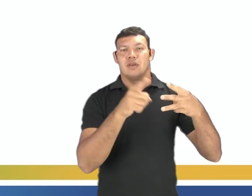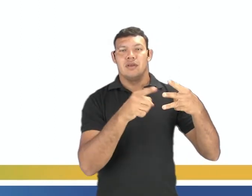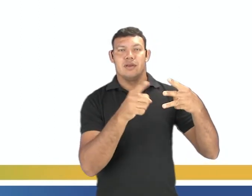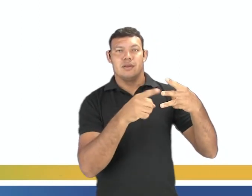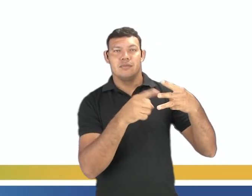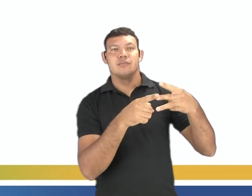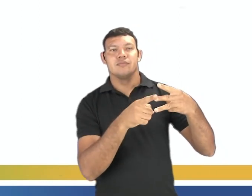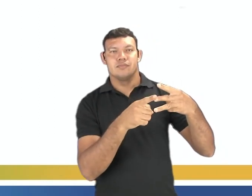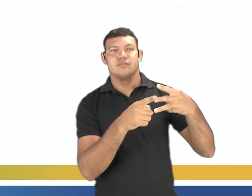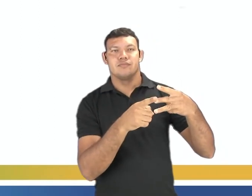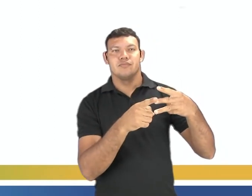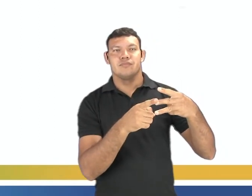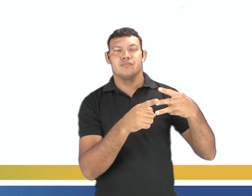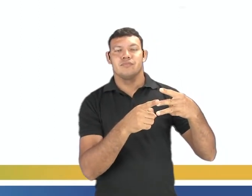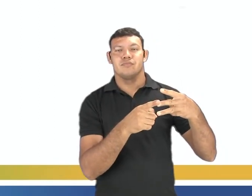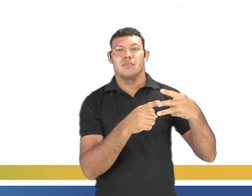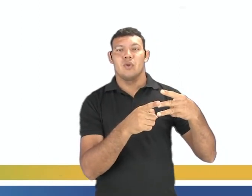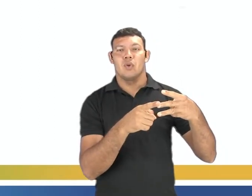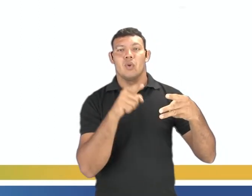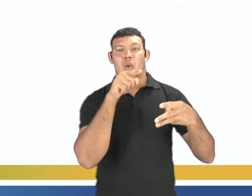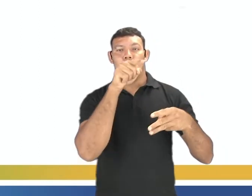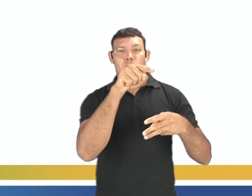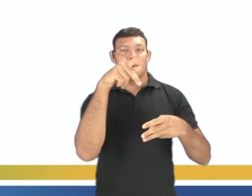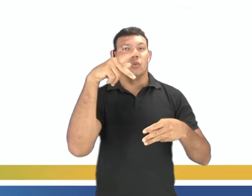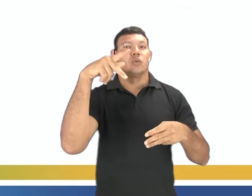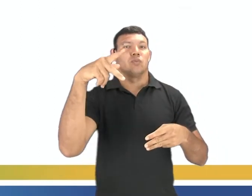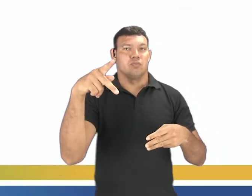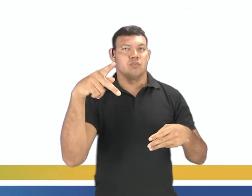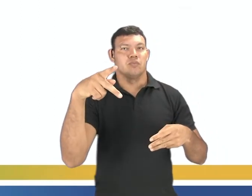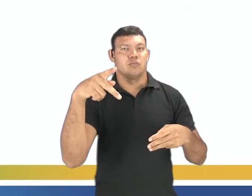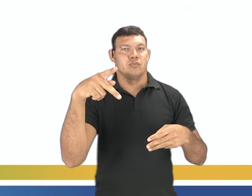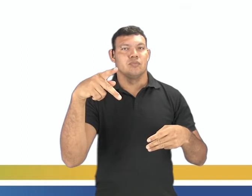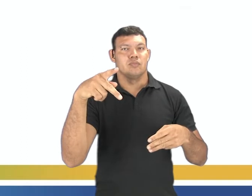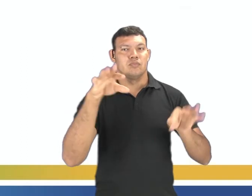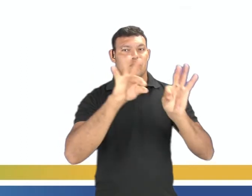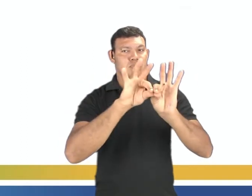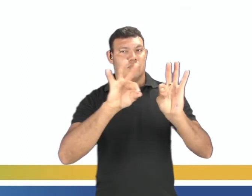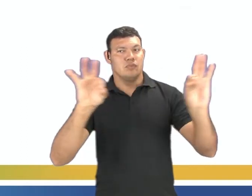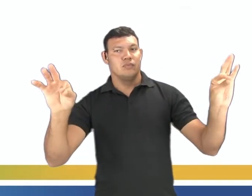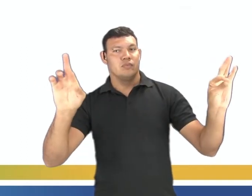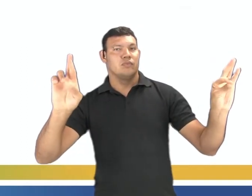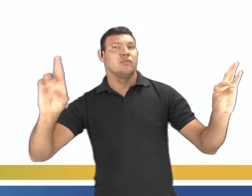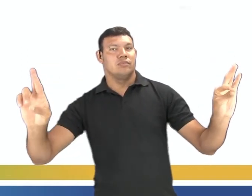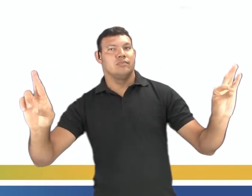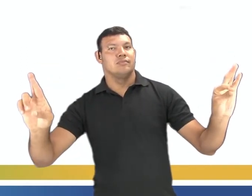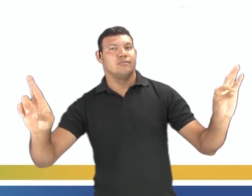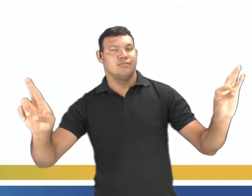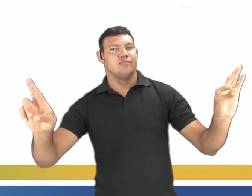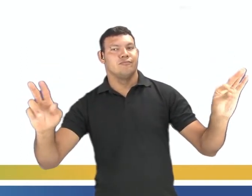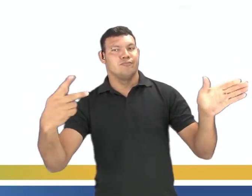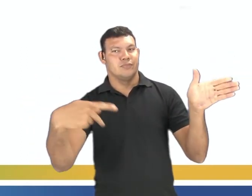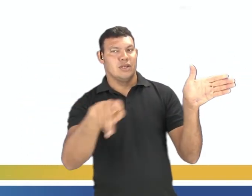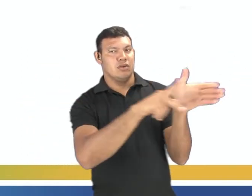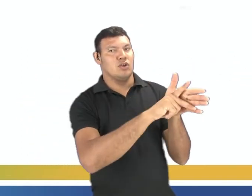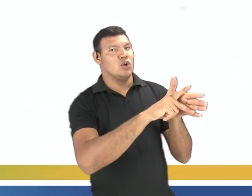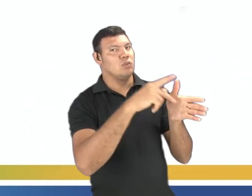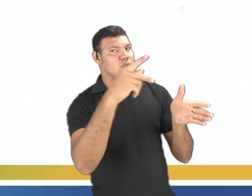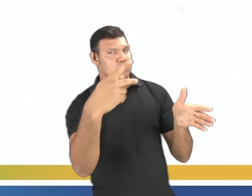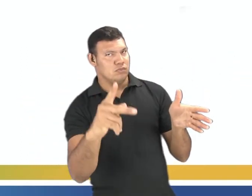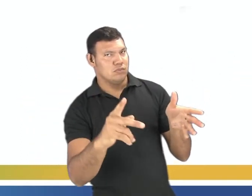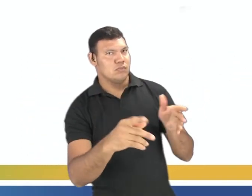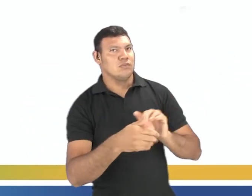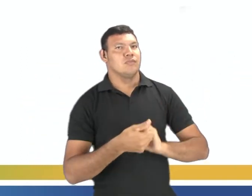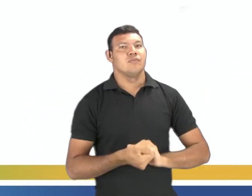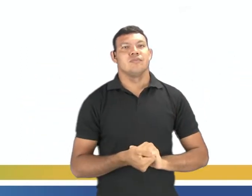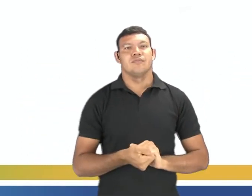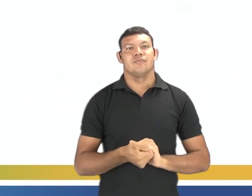por um ponto p e uma reta r de modo que o ponto p pertence a essa reta então observa